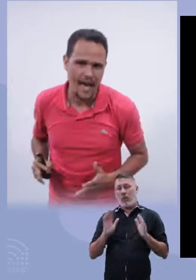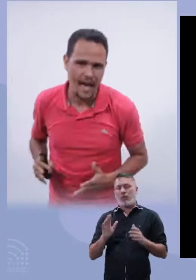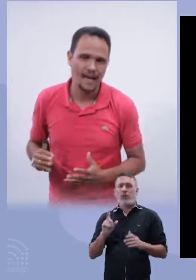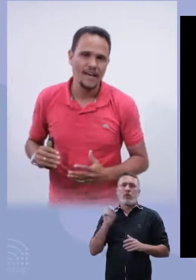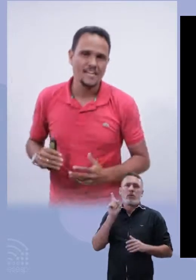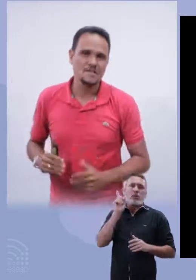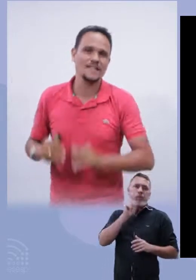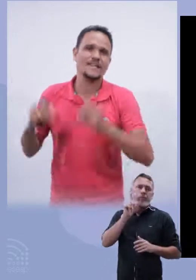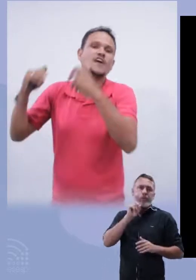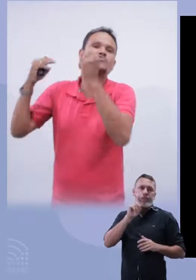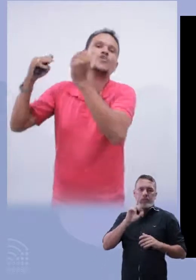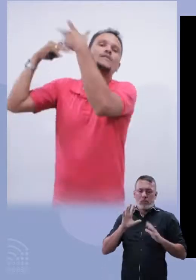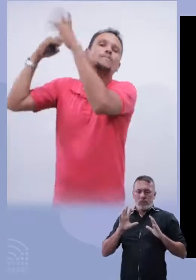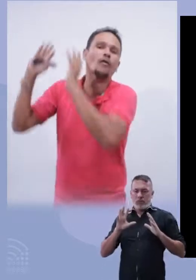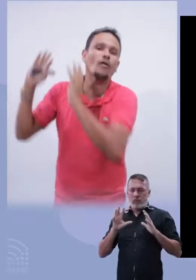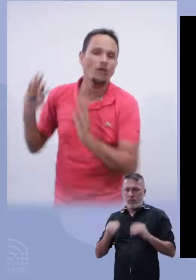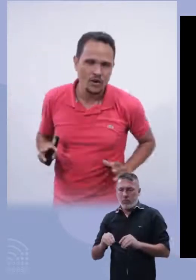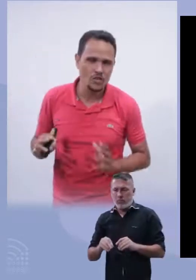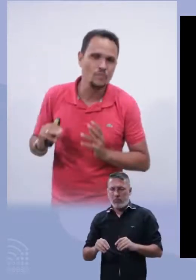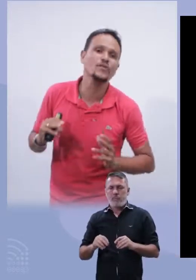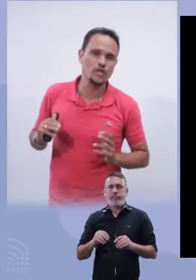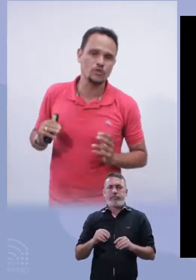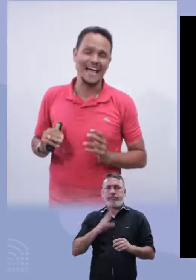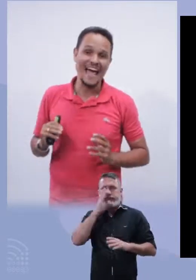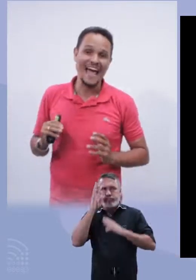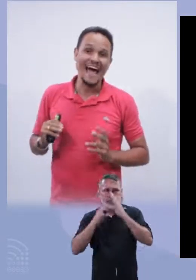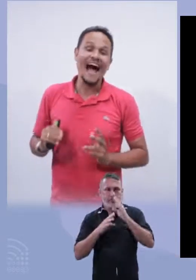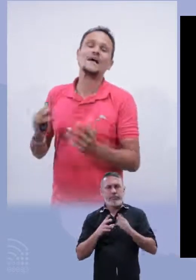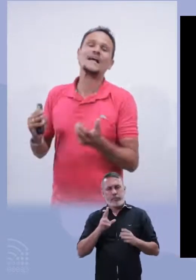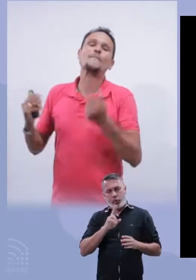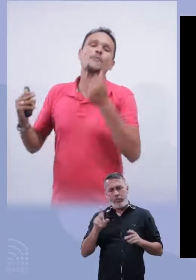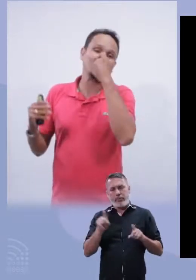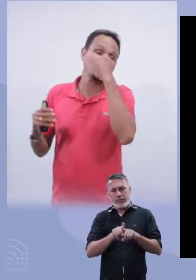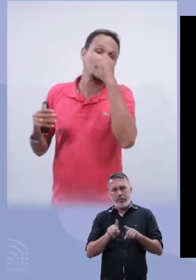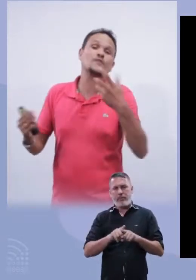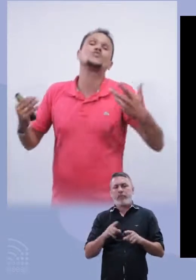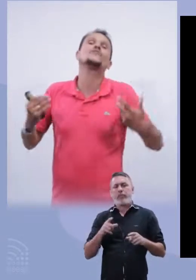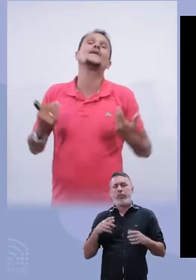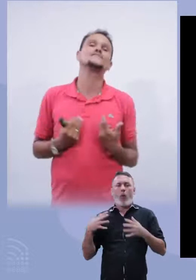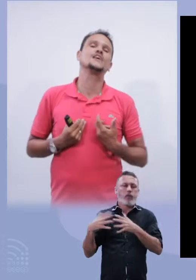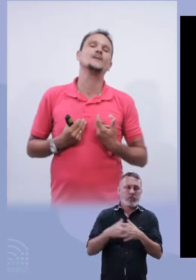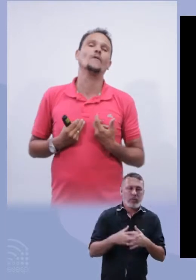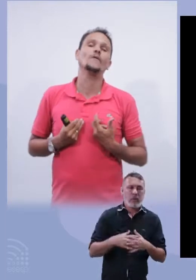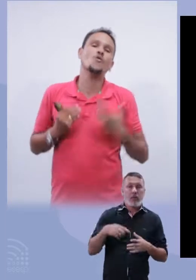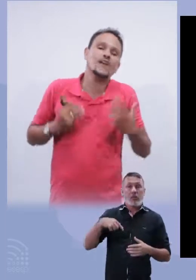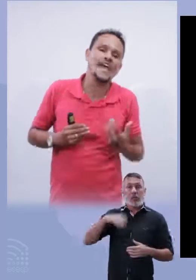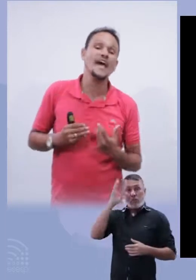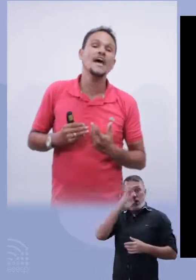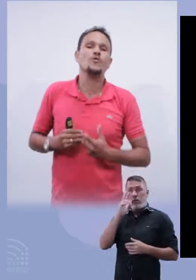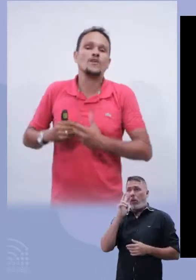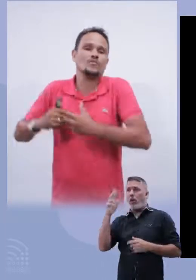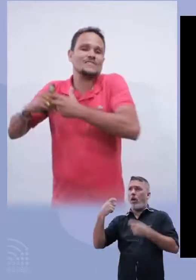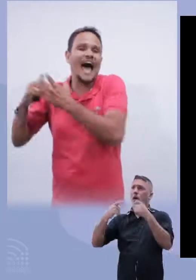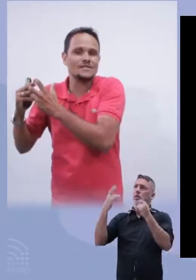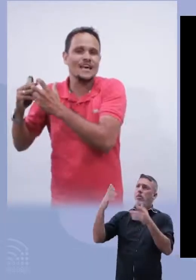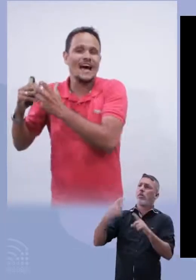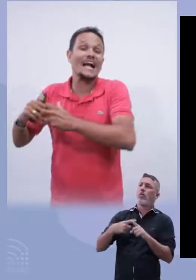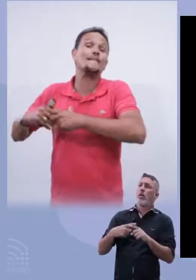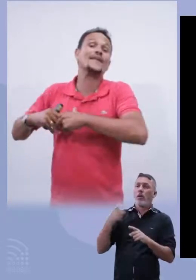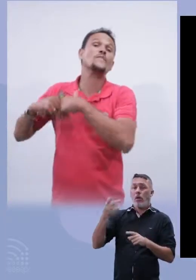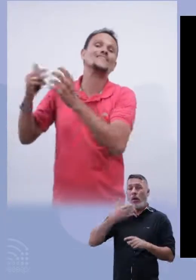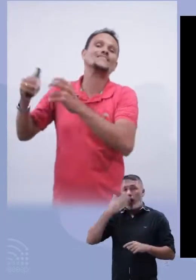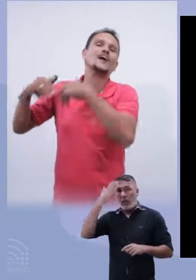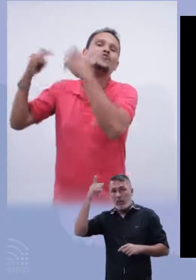intrometendo nessa guerra, chamada Guerra do Yom Kippur. Nome bonito, né? Aquilo acabou tendo repercussão no Brasil. Por quê? Porque os